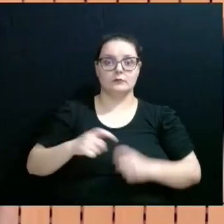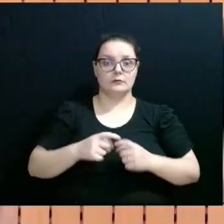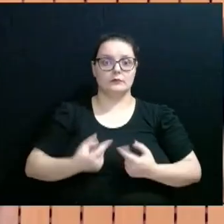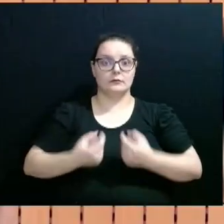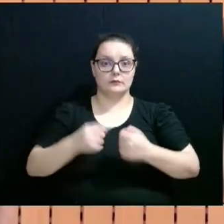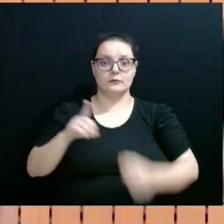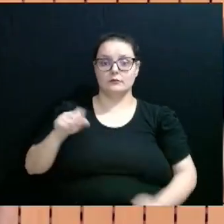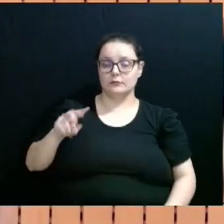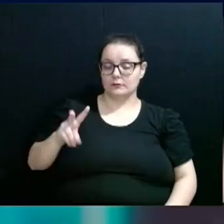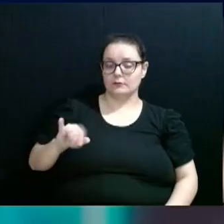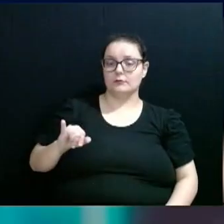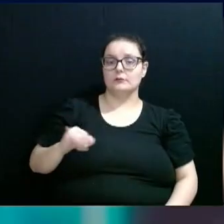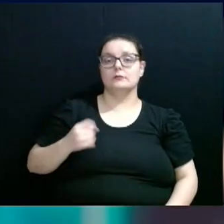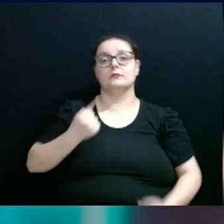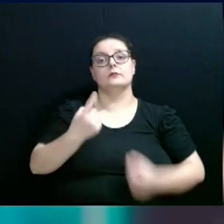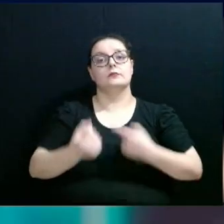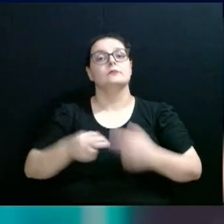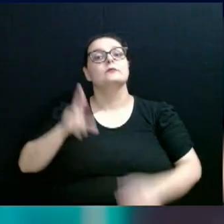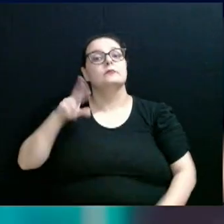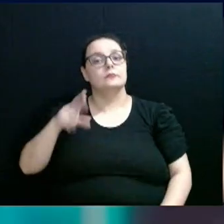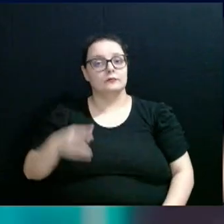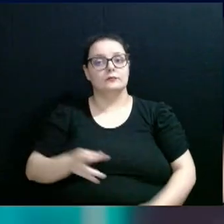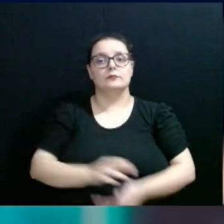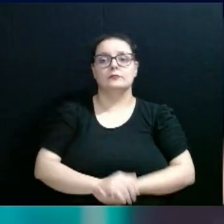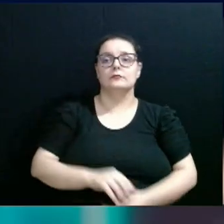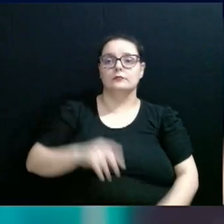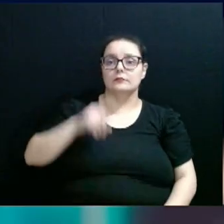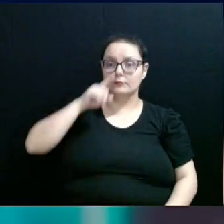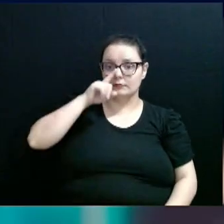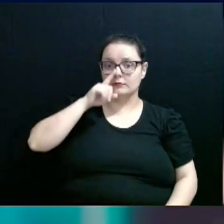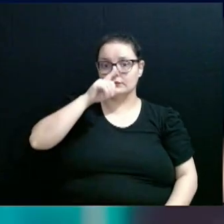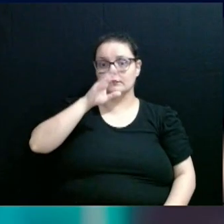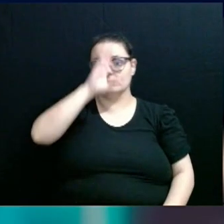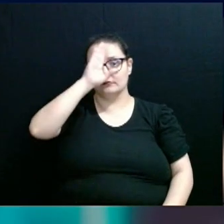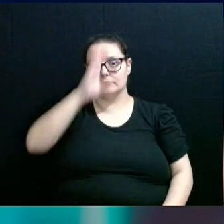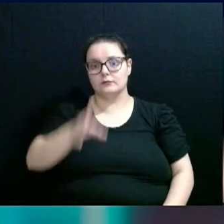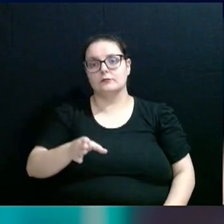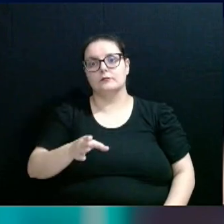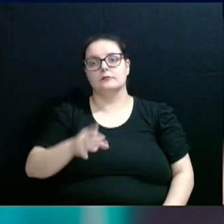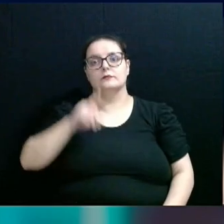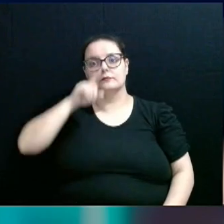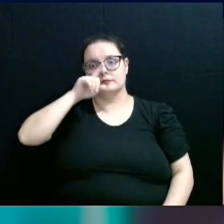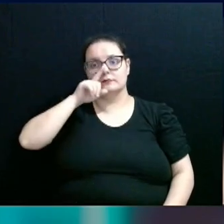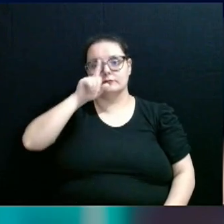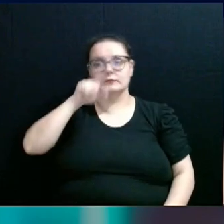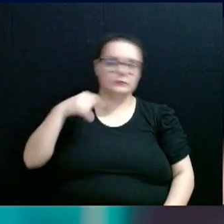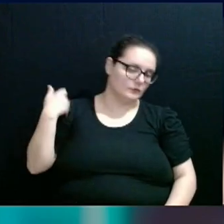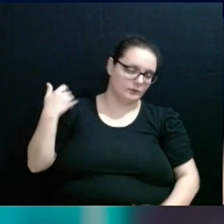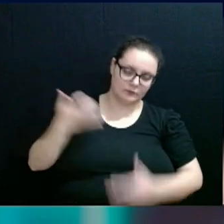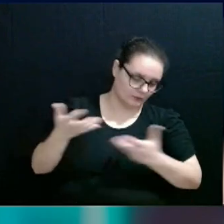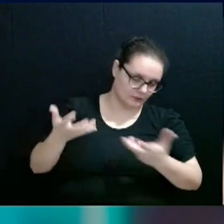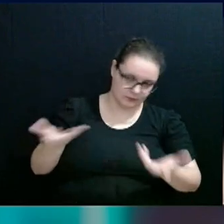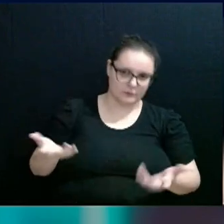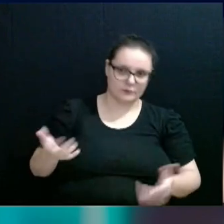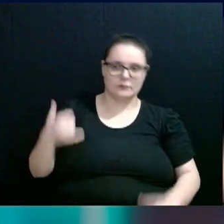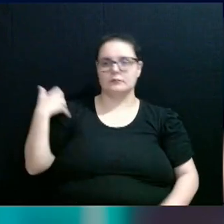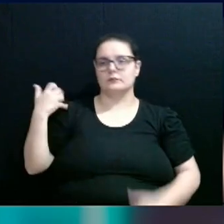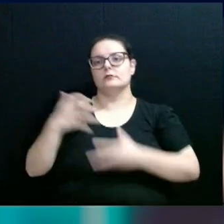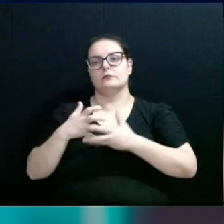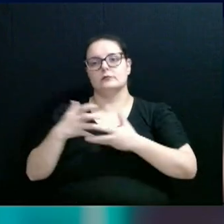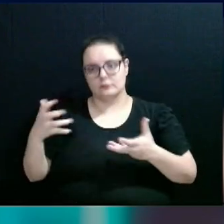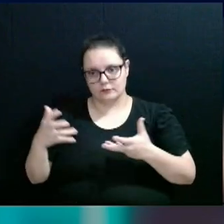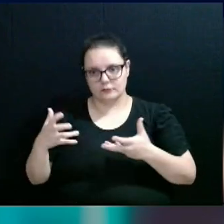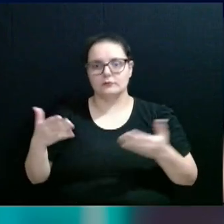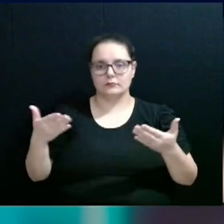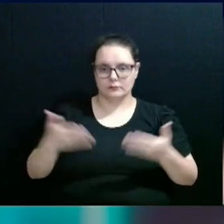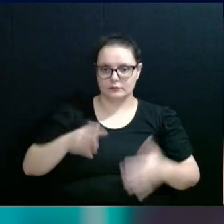alguns dos fatores de risco. O principal fator de risco é a idade. Então, o envelhecimento hoje é o principal